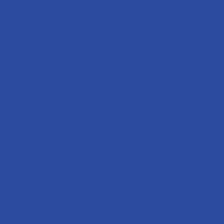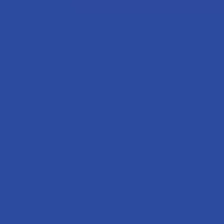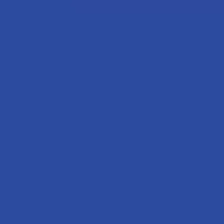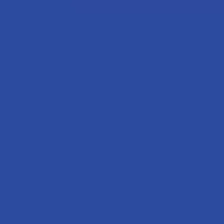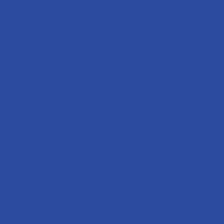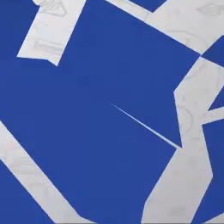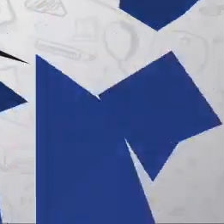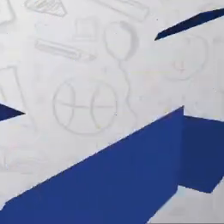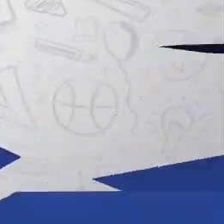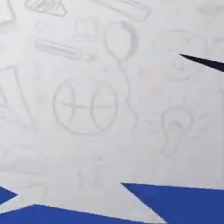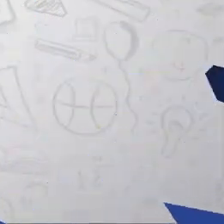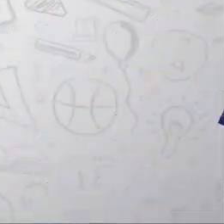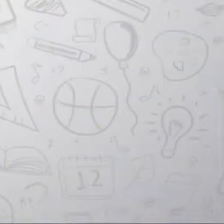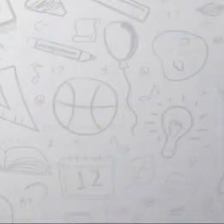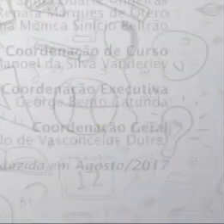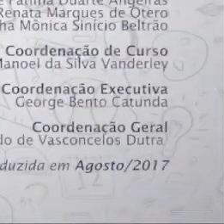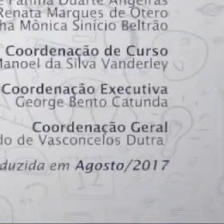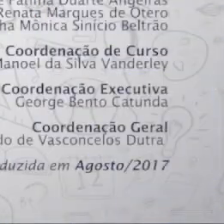próxima